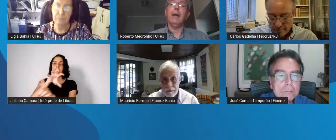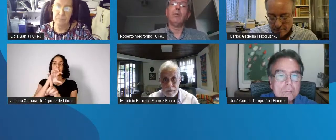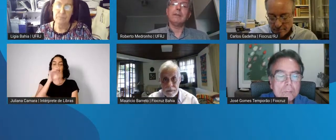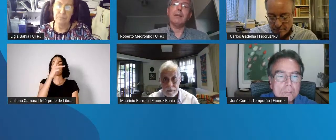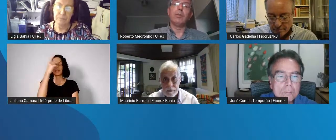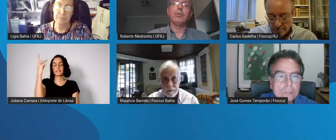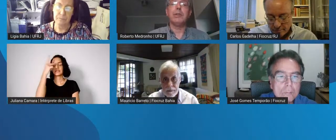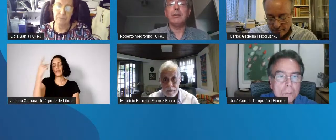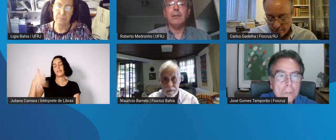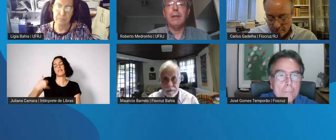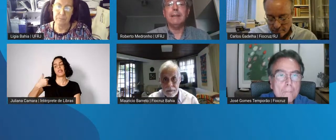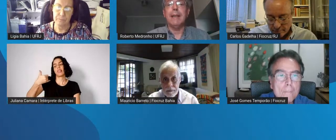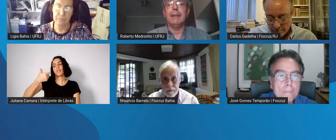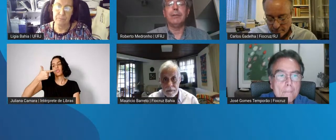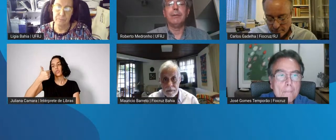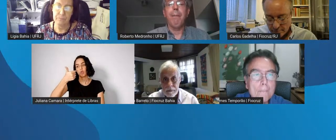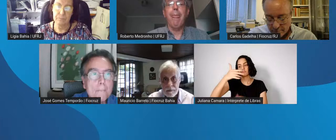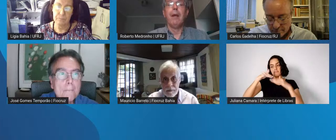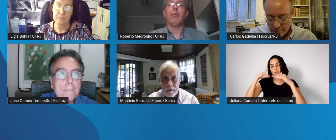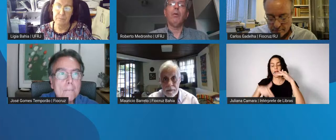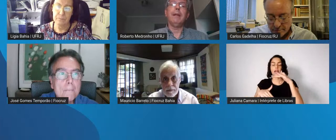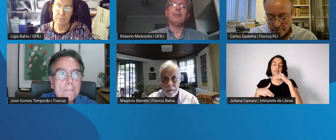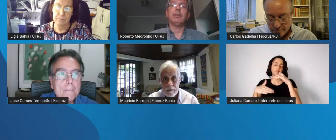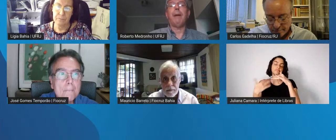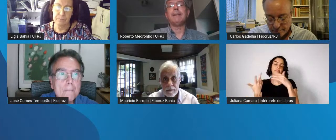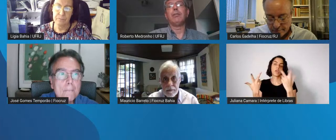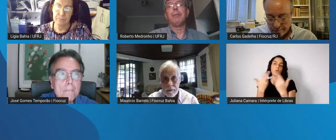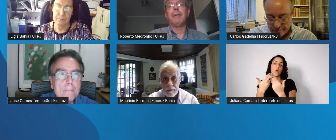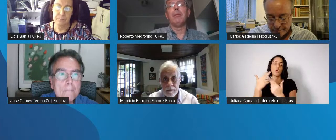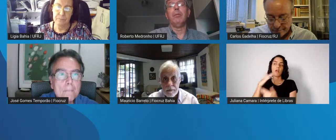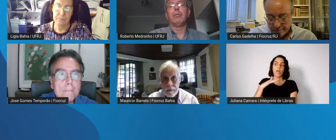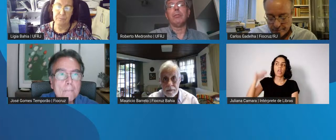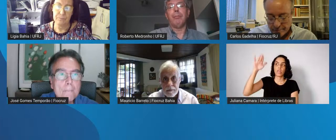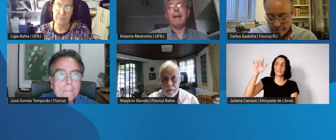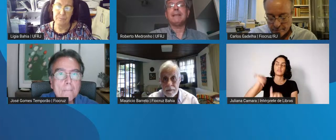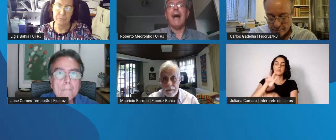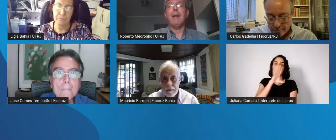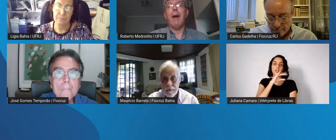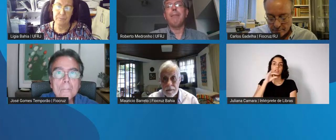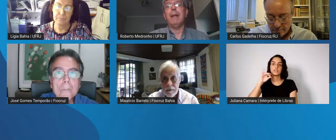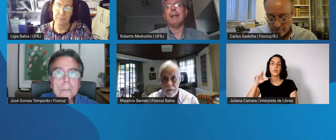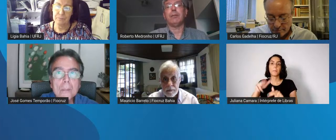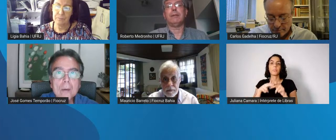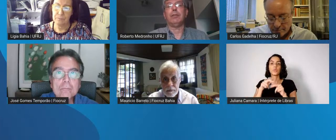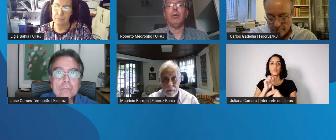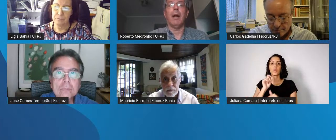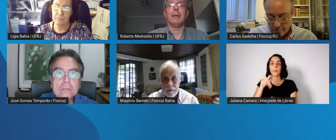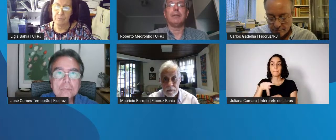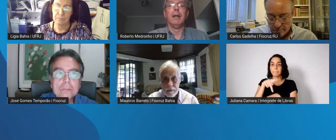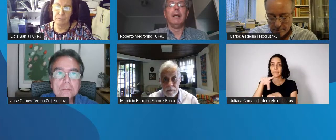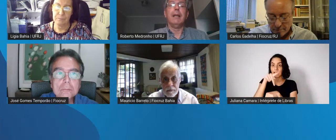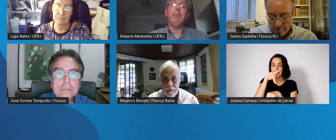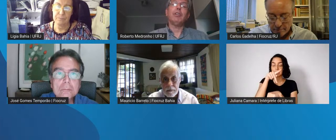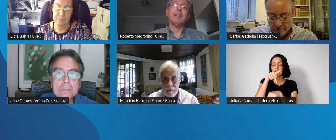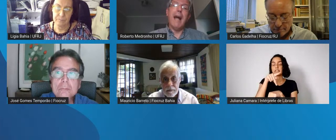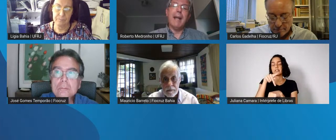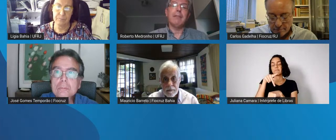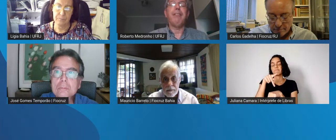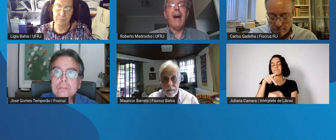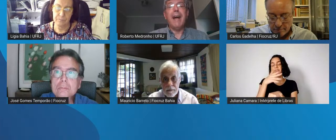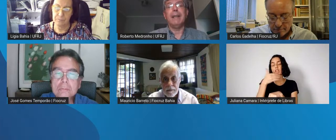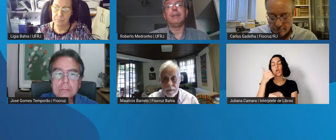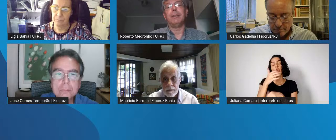do que os adultos e os adolescentes. Com isso, os países do primeiro mundo passaram a abrir as suas escolas e